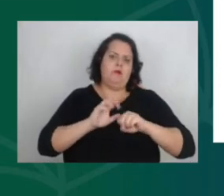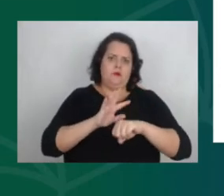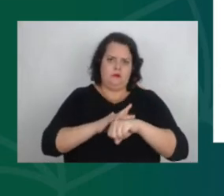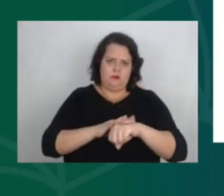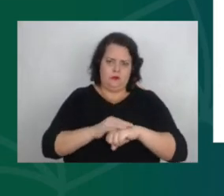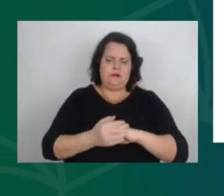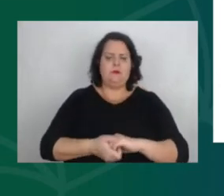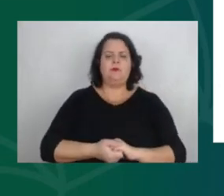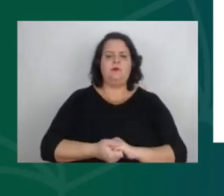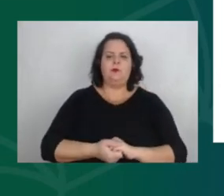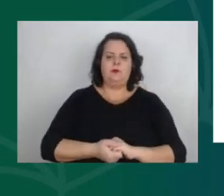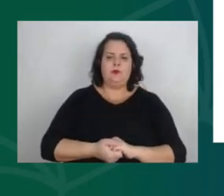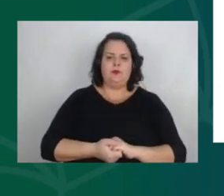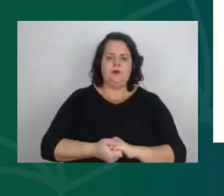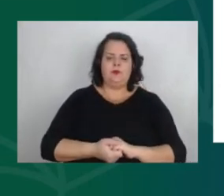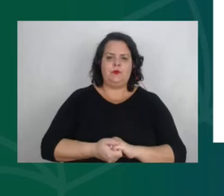passar.